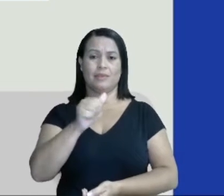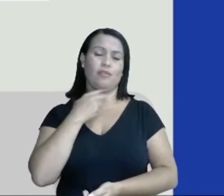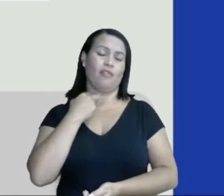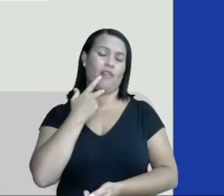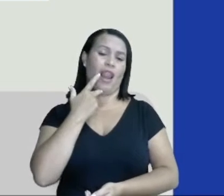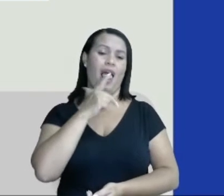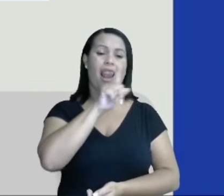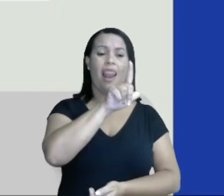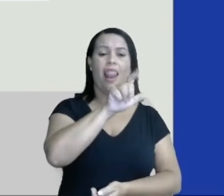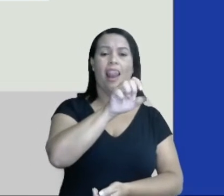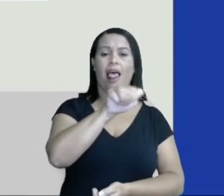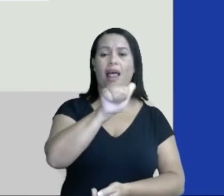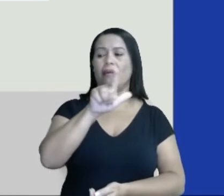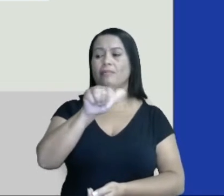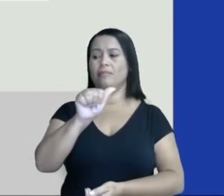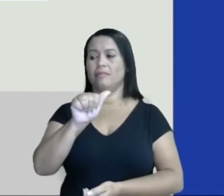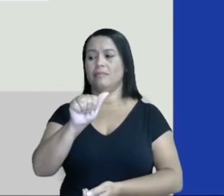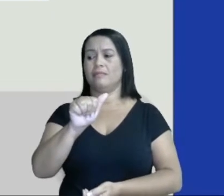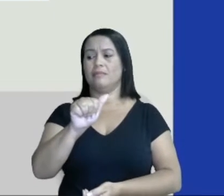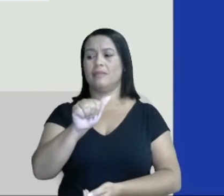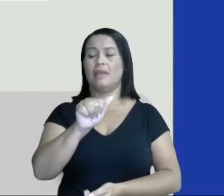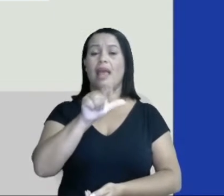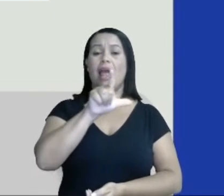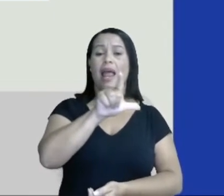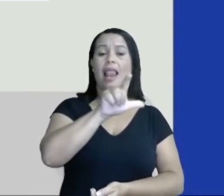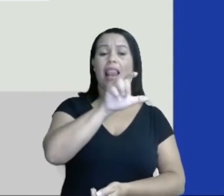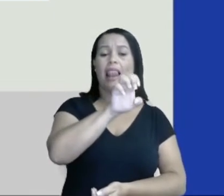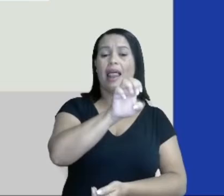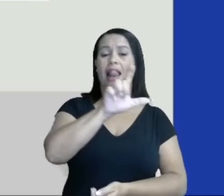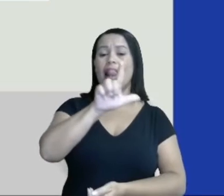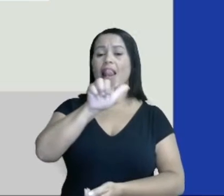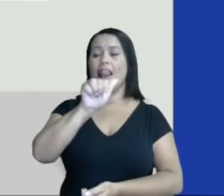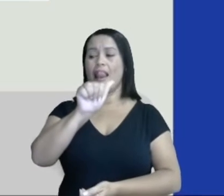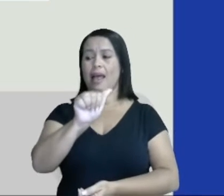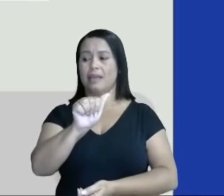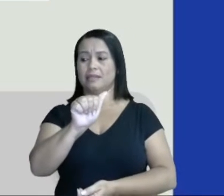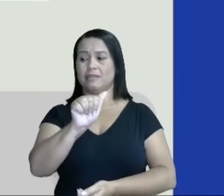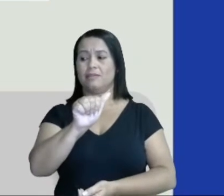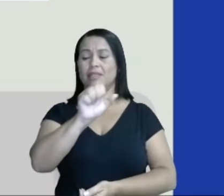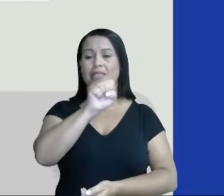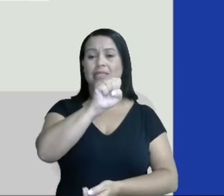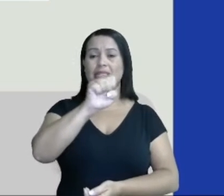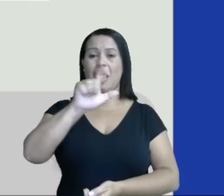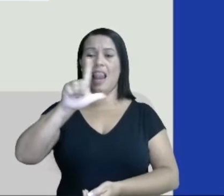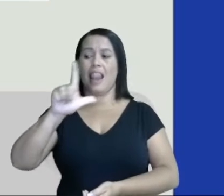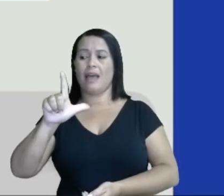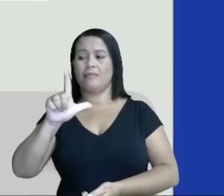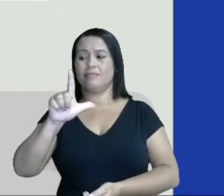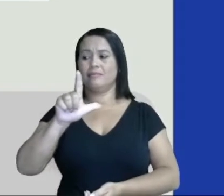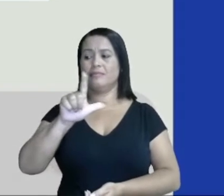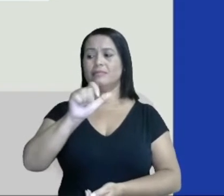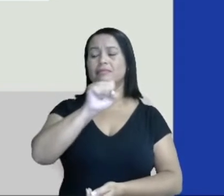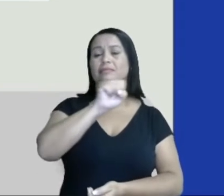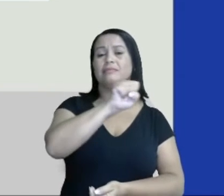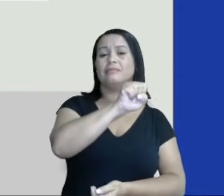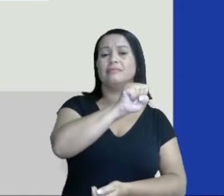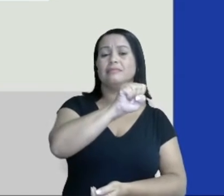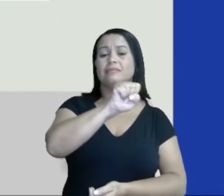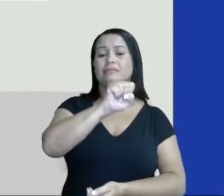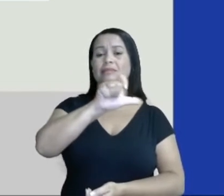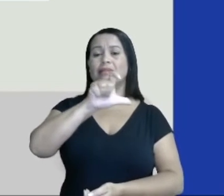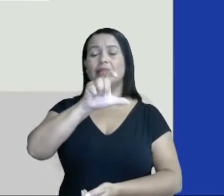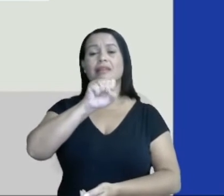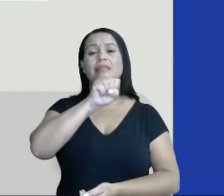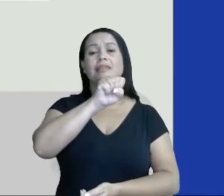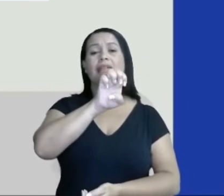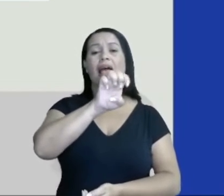lá, sei lá. Se eu tiver les lá, eu não vou dizer les lá, vou dizer sei lá. Então,